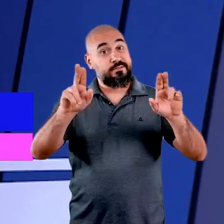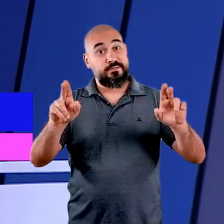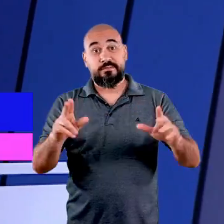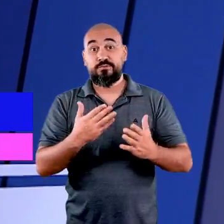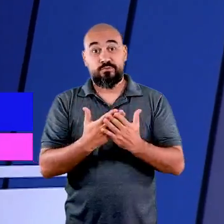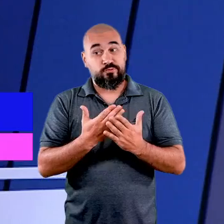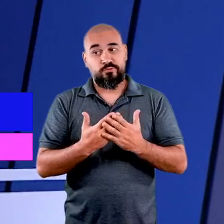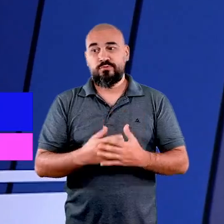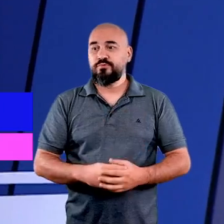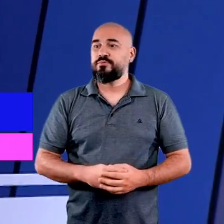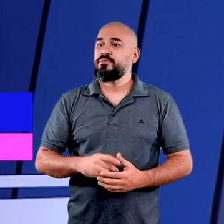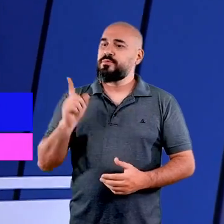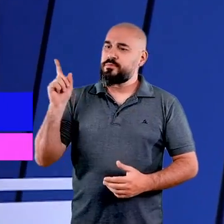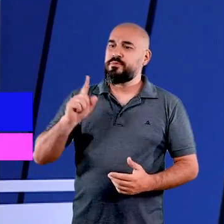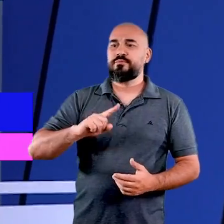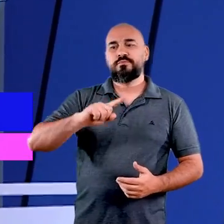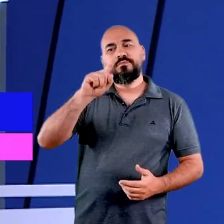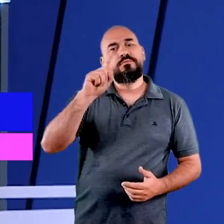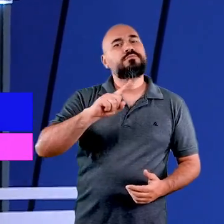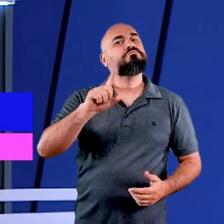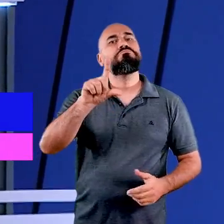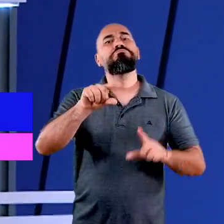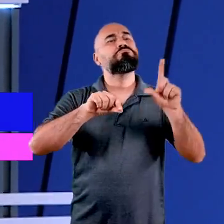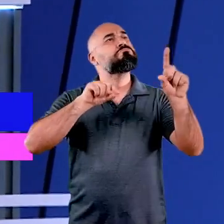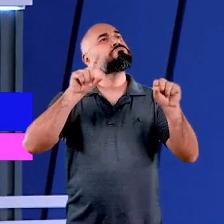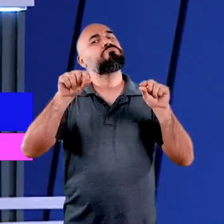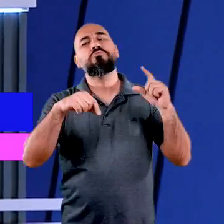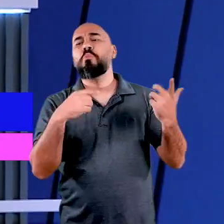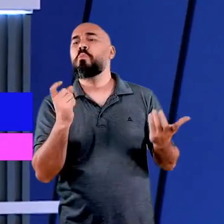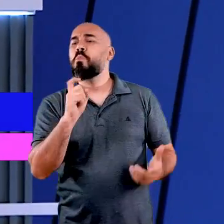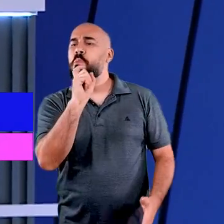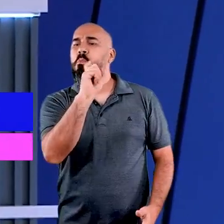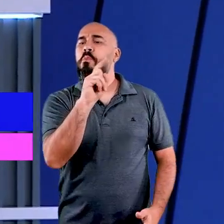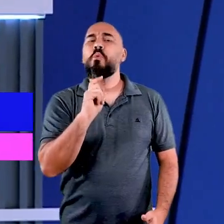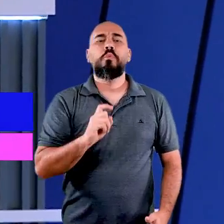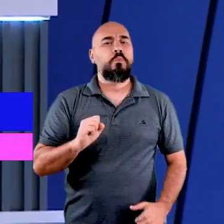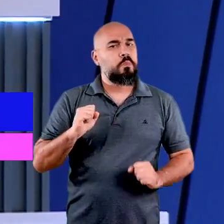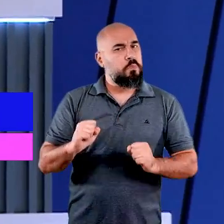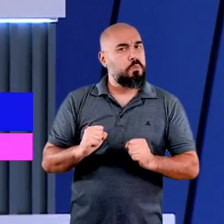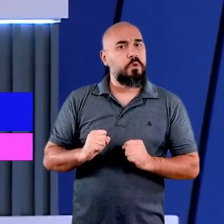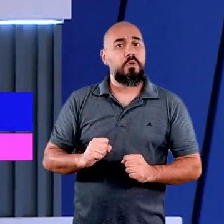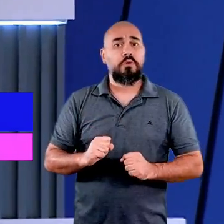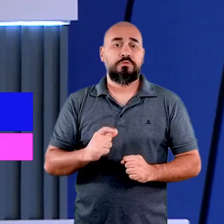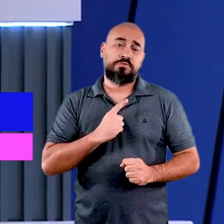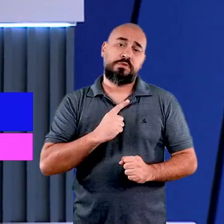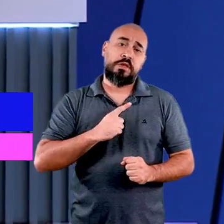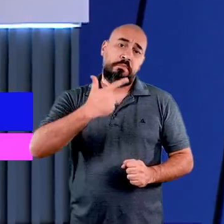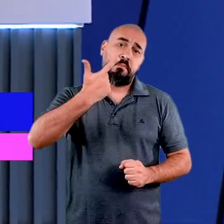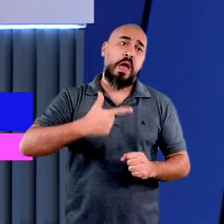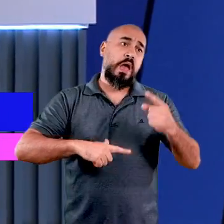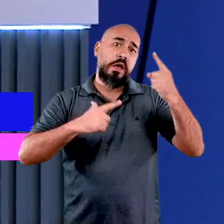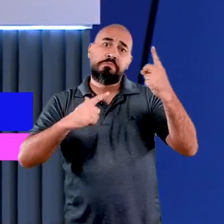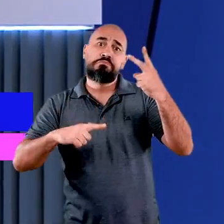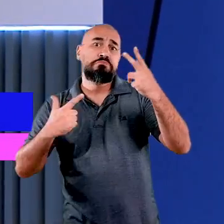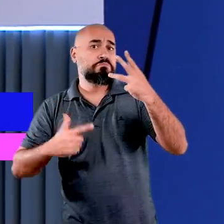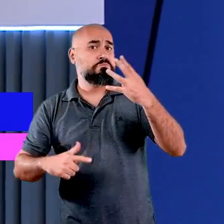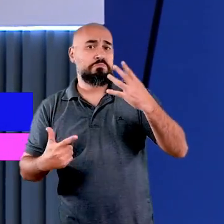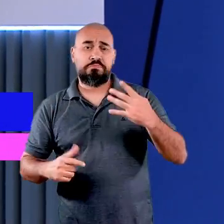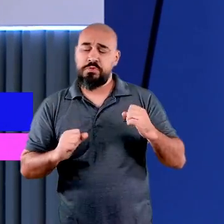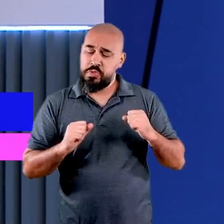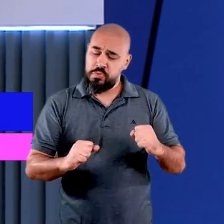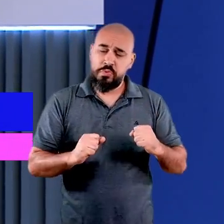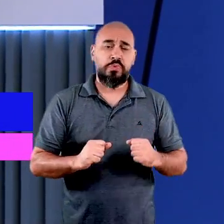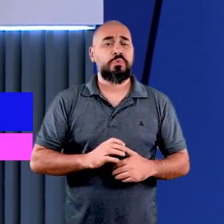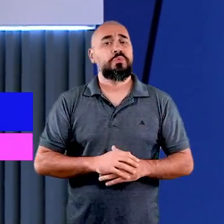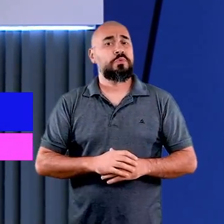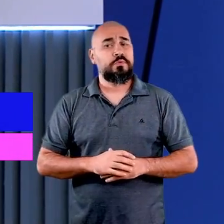estudos bíblicos estão disponíveis, você vai aqui escolher o estudo bíblico, você vai ver que tem mais de uma página de estudo bíblico. Vamos aqui à página